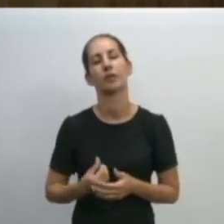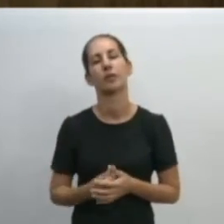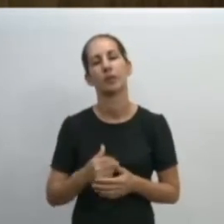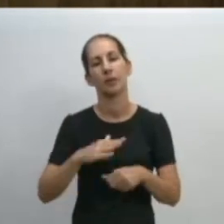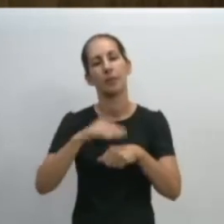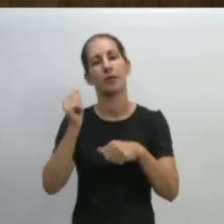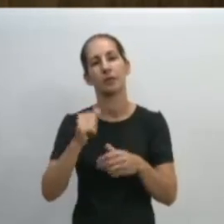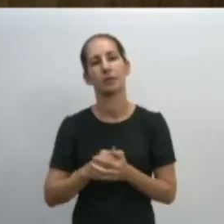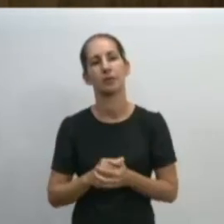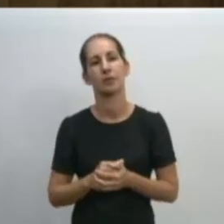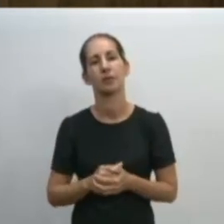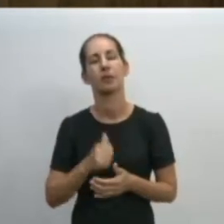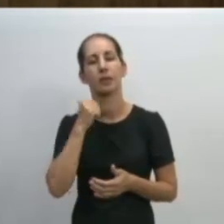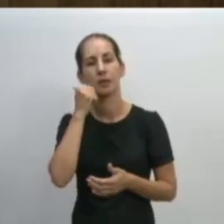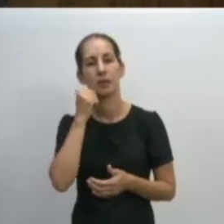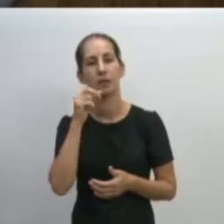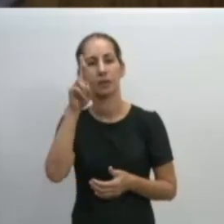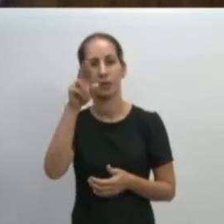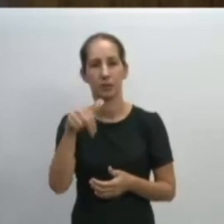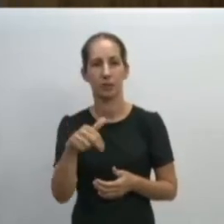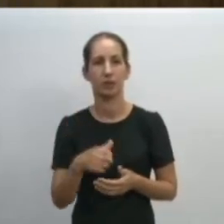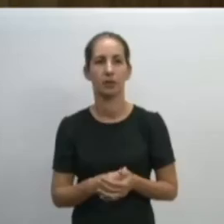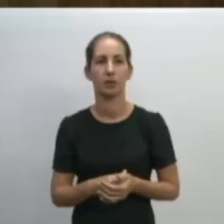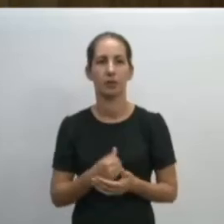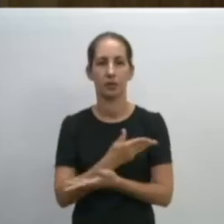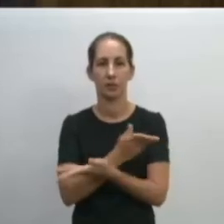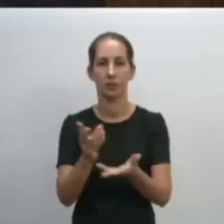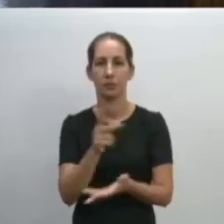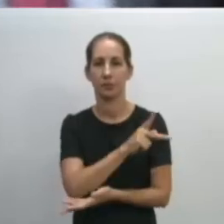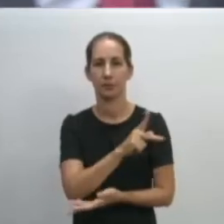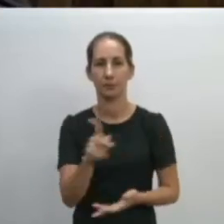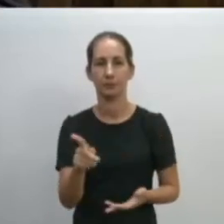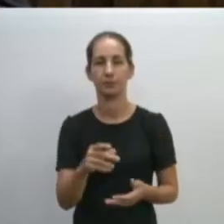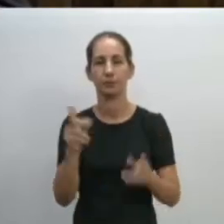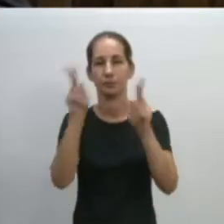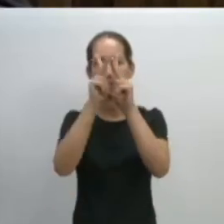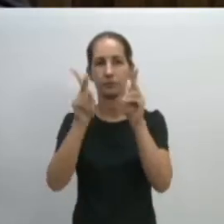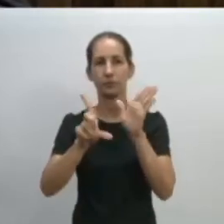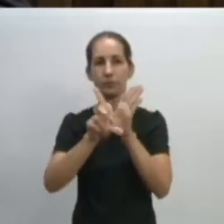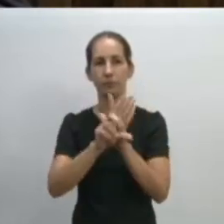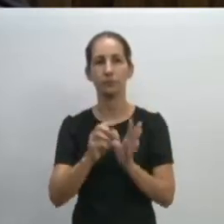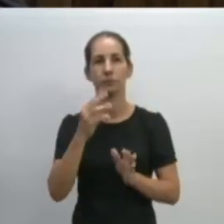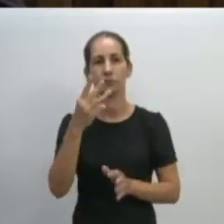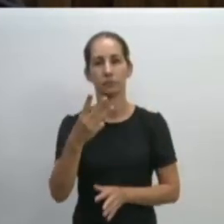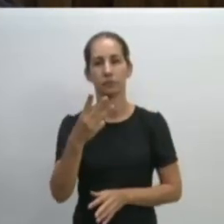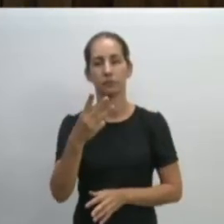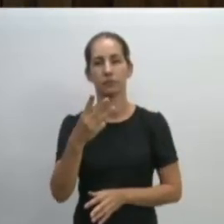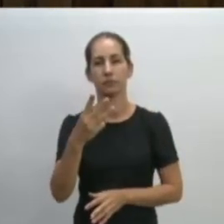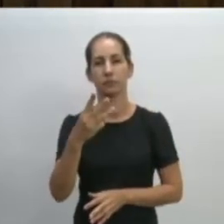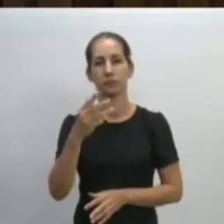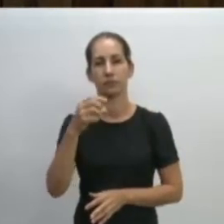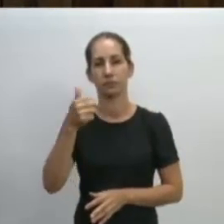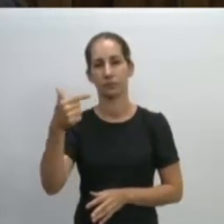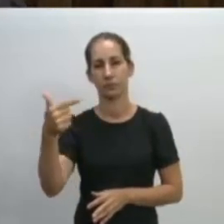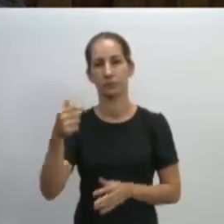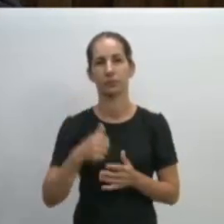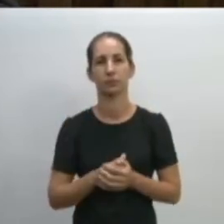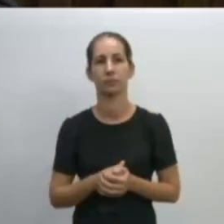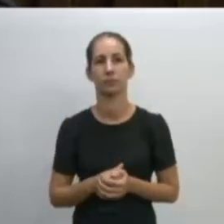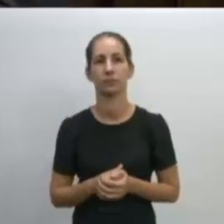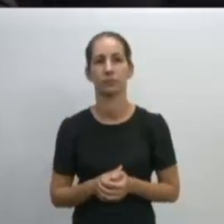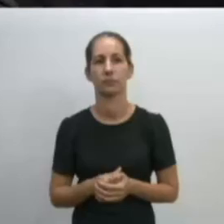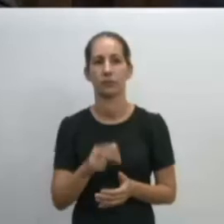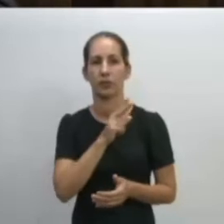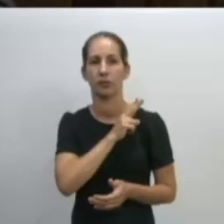cada vez melhor para o natalense e o norte rio-grandense. Era isso, senhor presidente. Projeto de lei 312 de